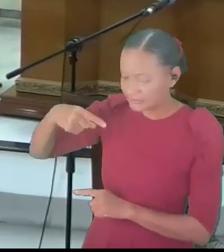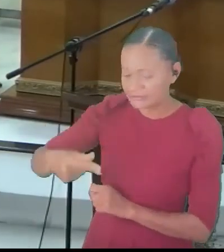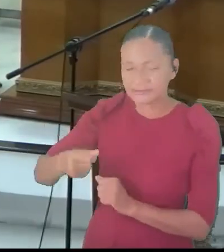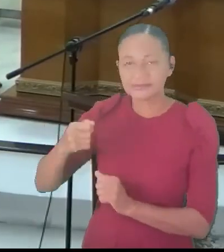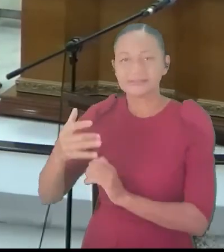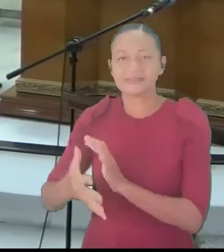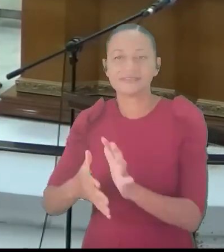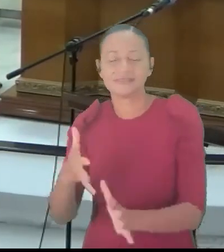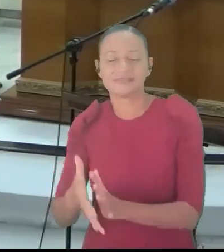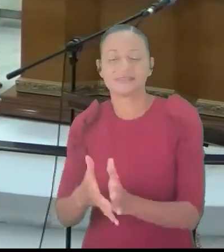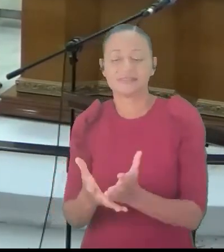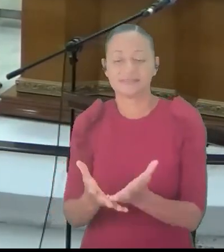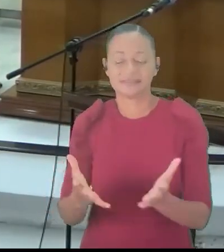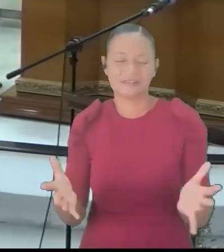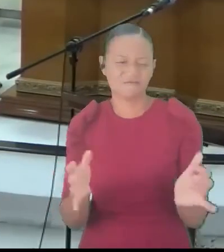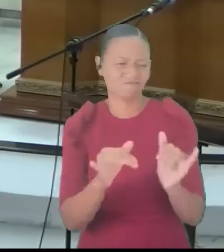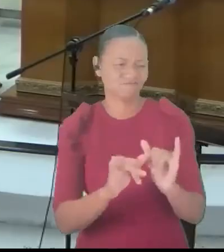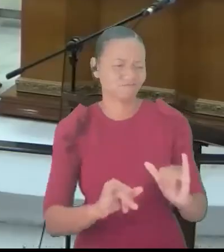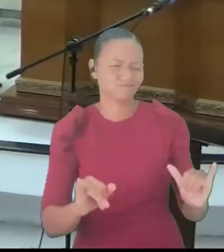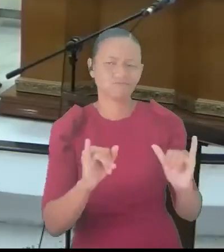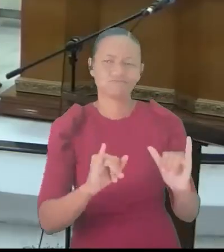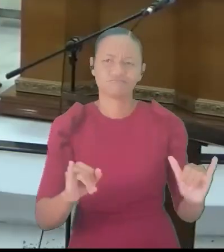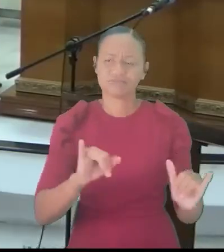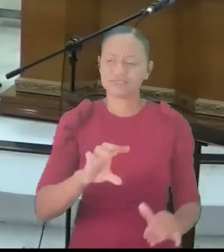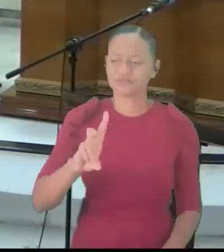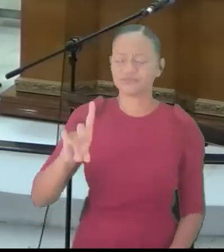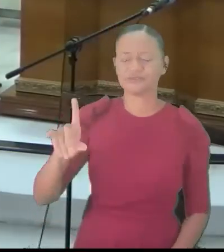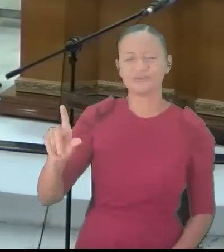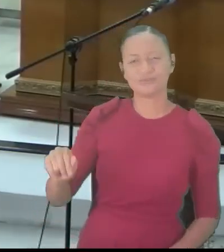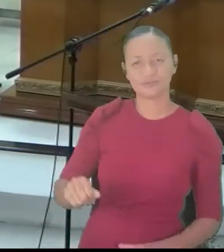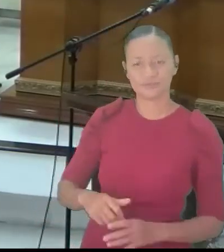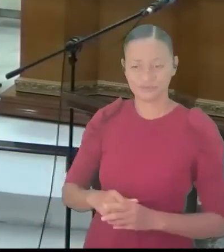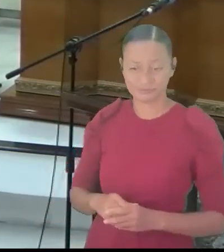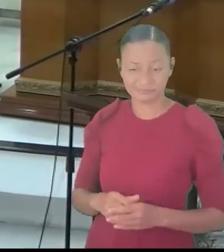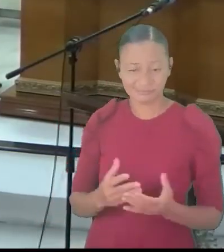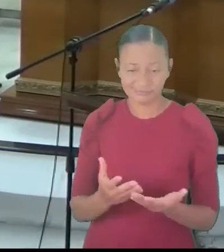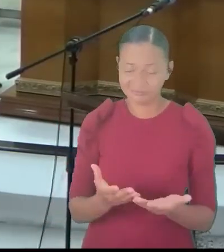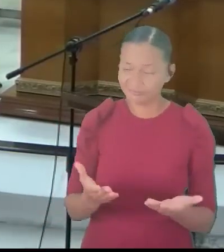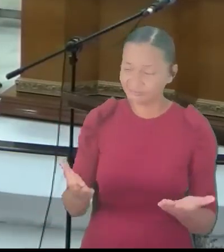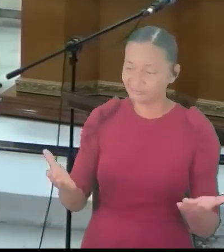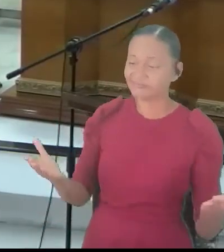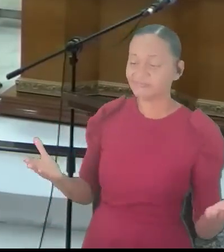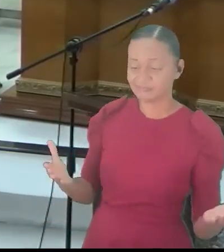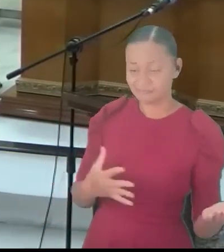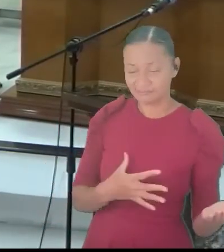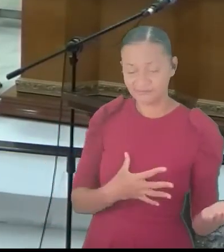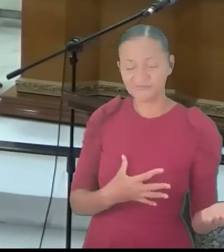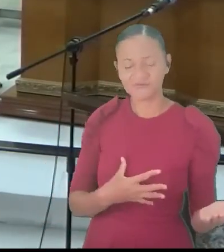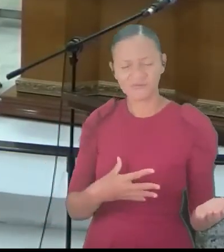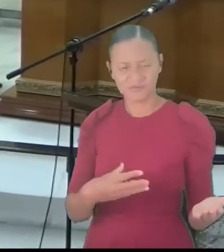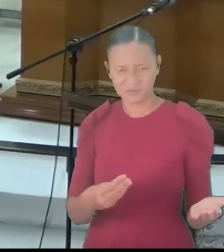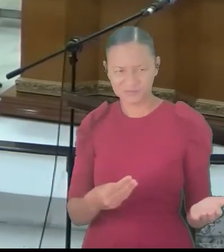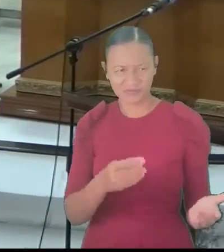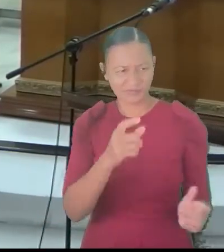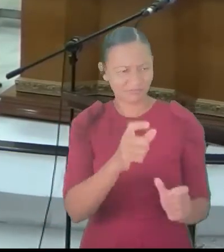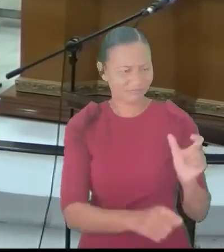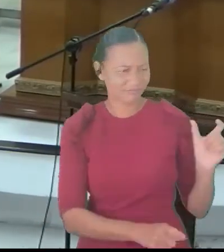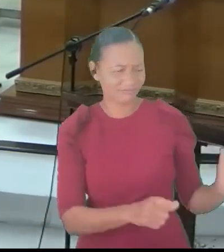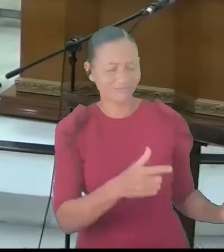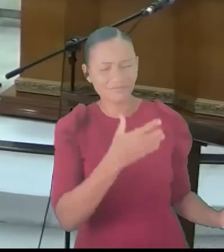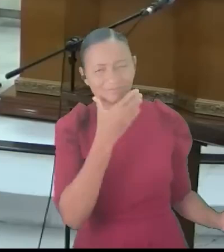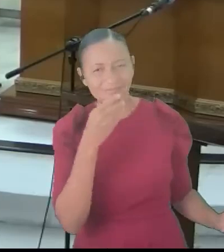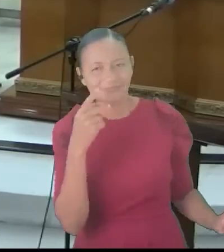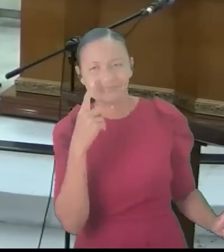falaram, também anunciaram estes dias. Vós sois os filhos dos profetas e